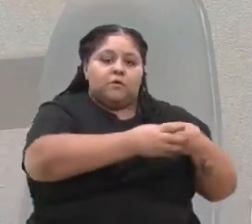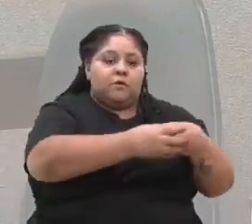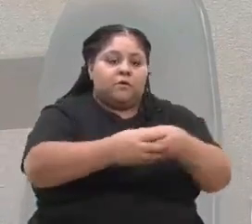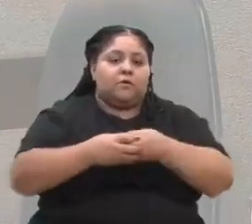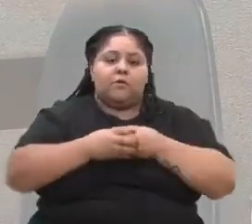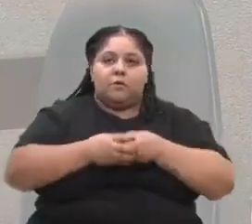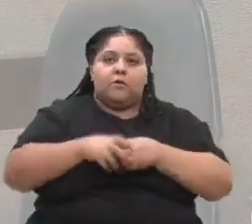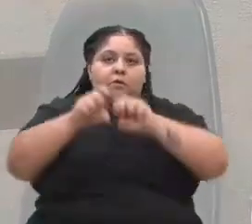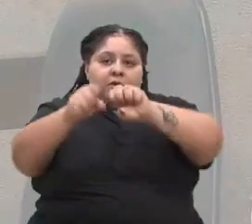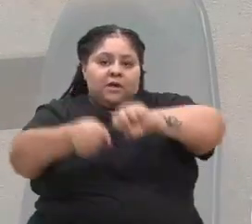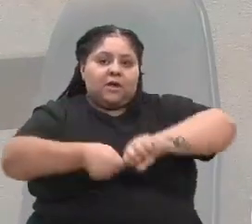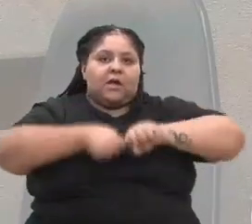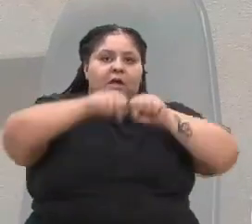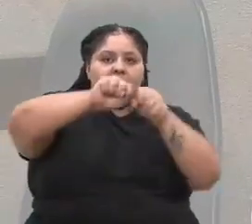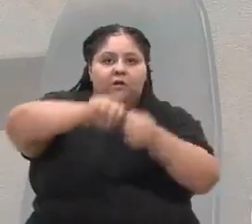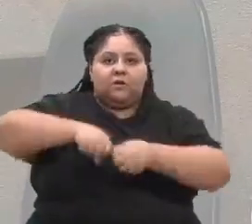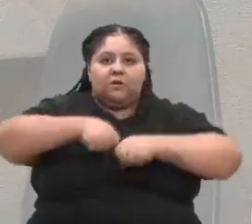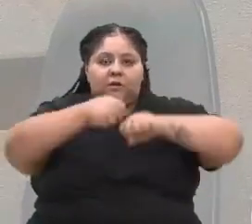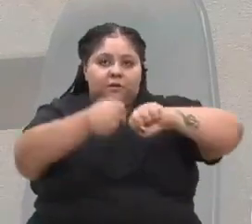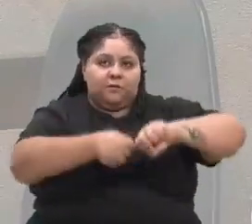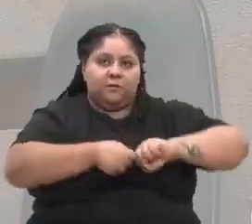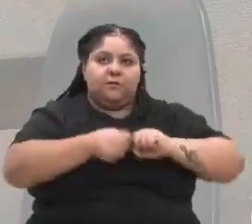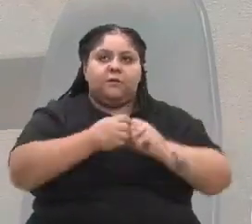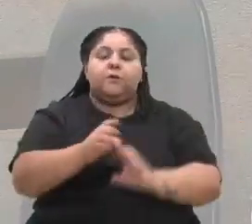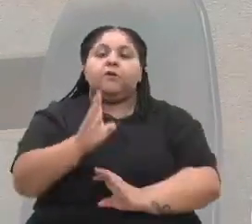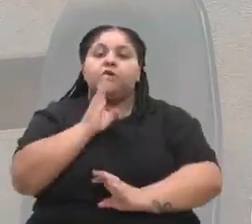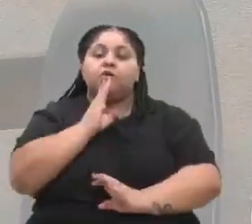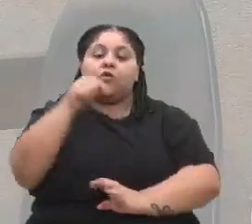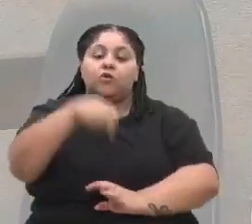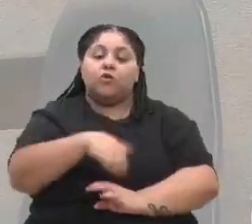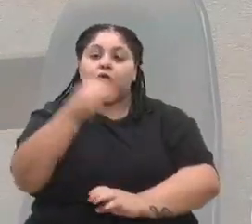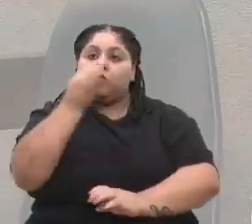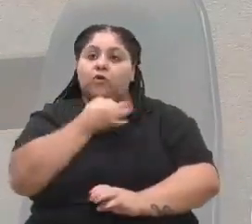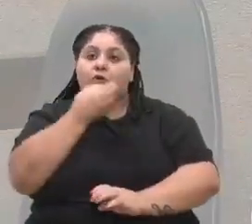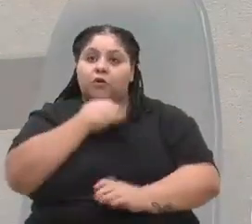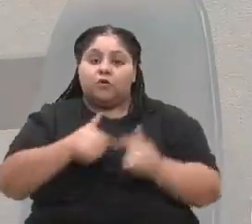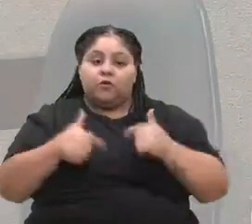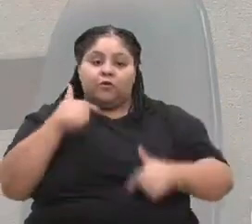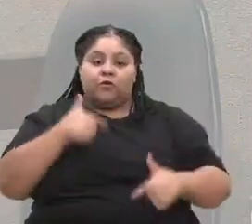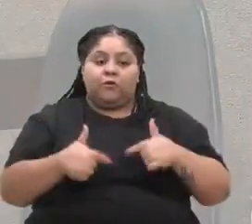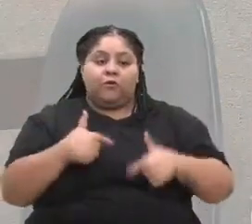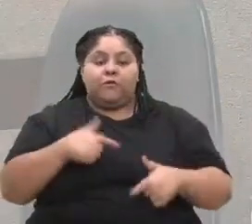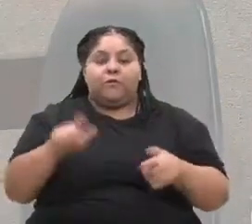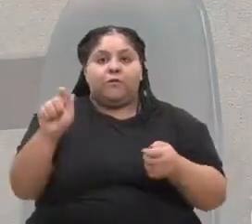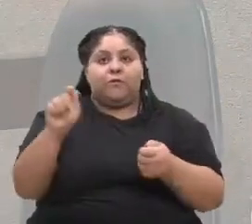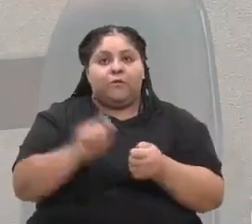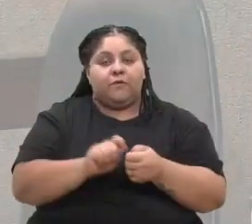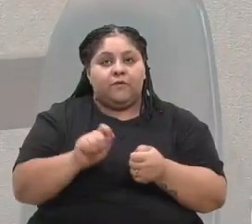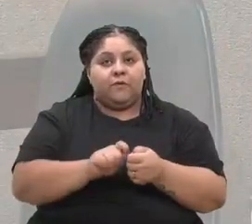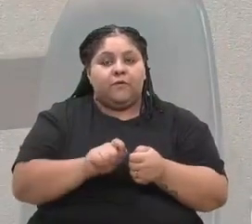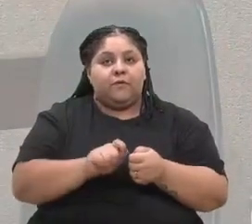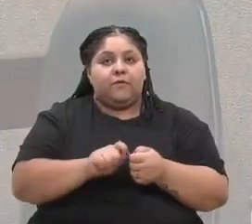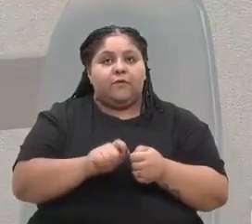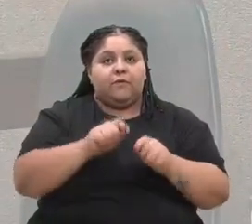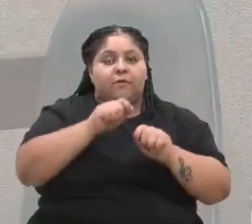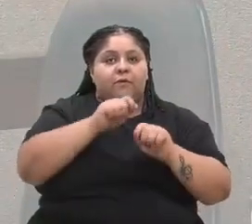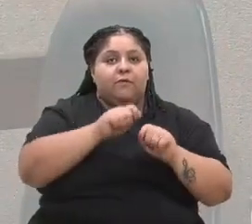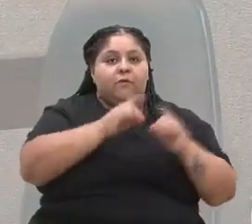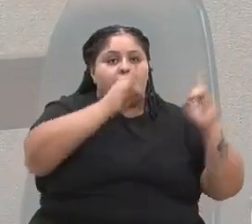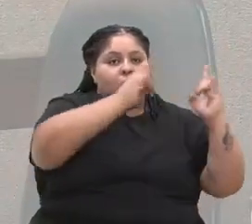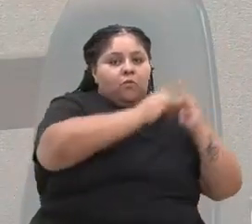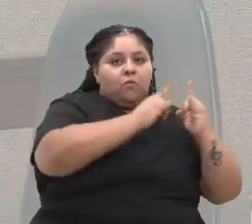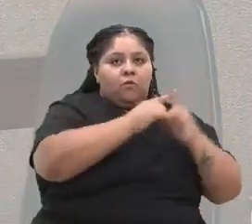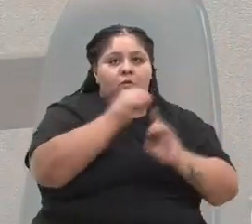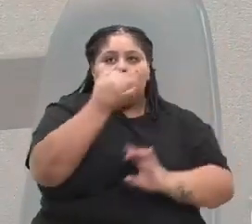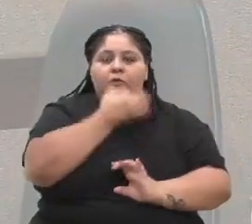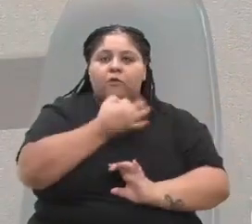Canoagem, FGC, conhecido na cidade pelo trabalho realizado com a Associação Caxiense de